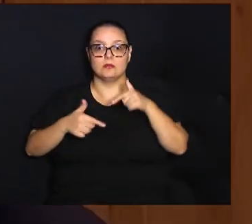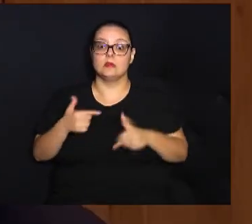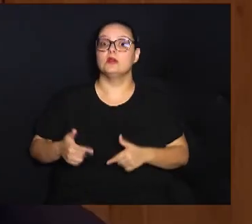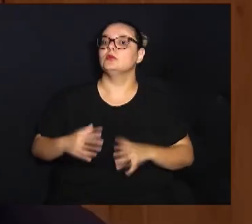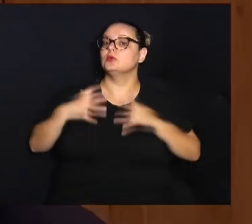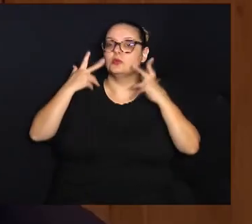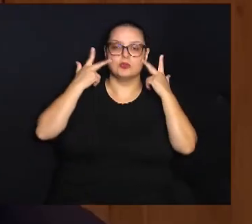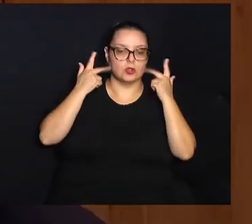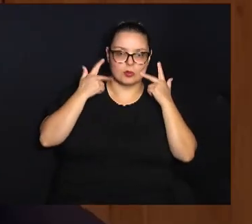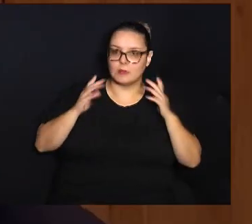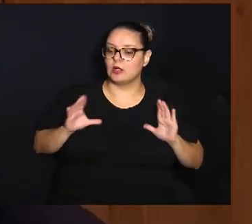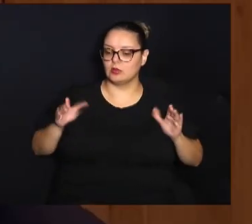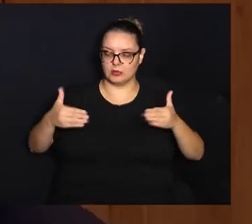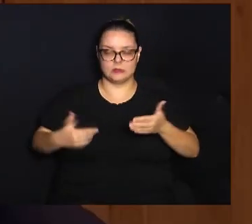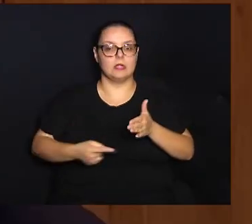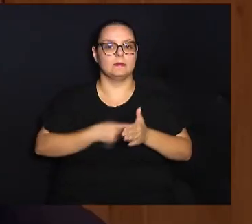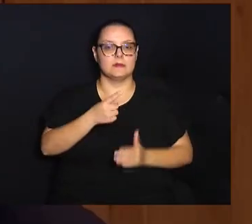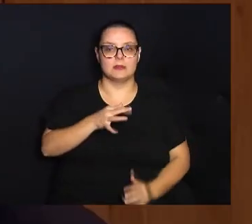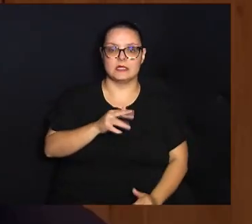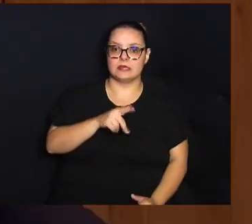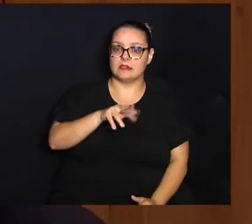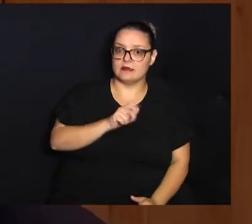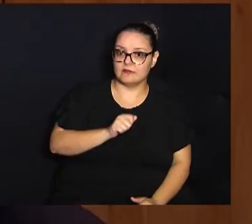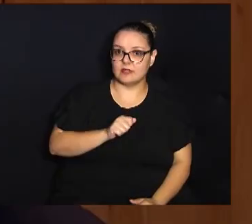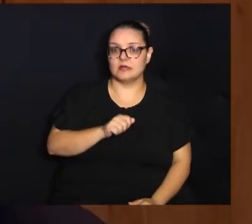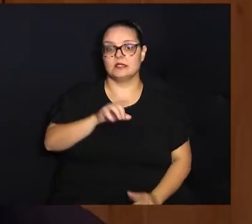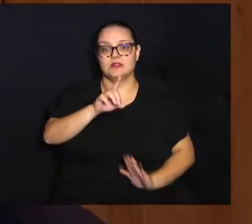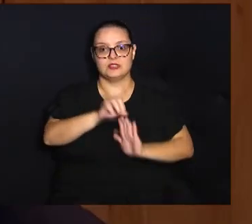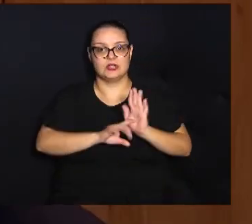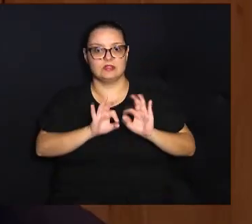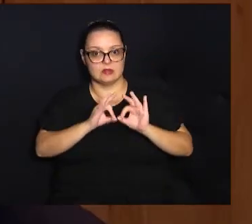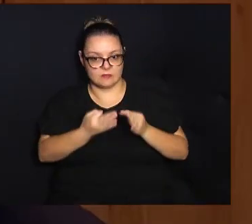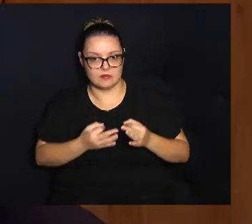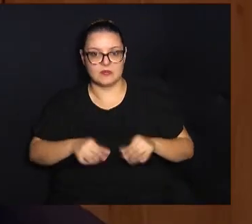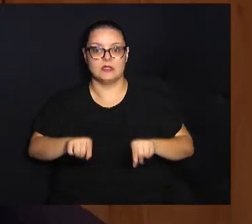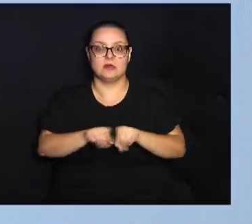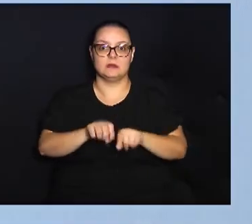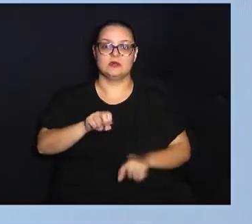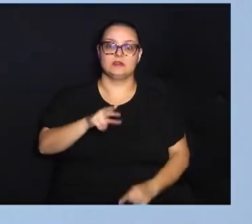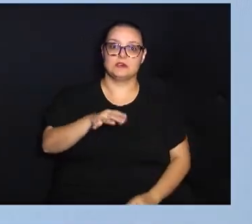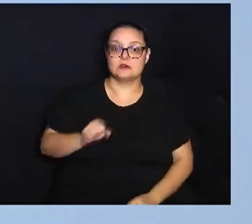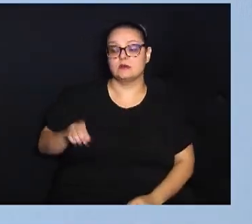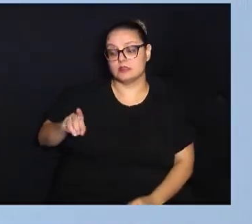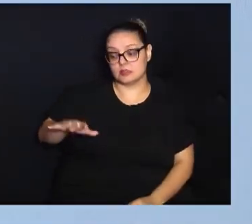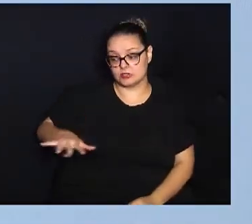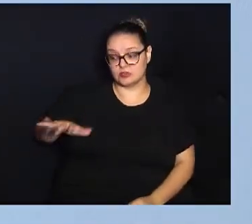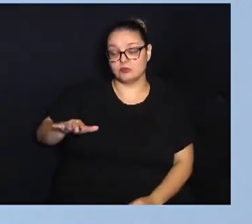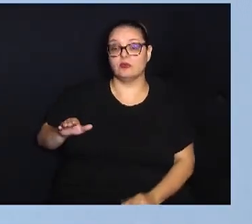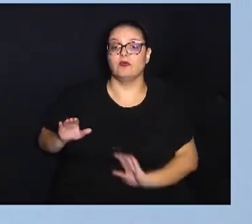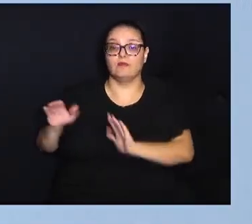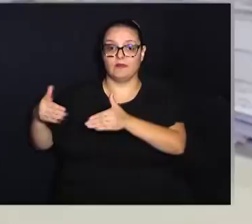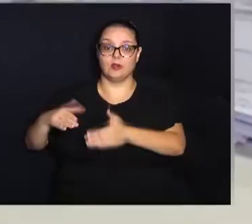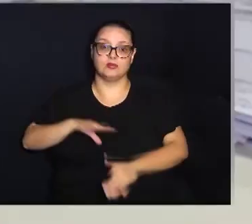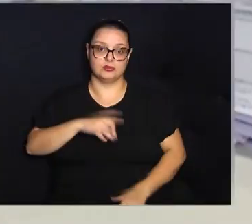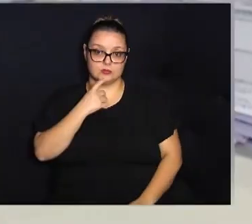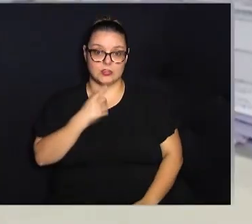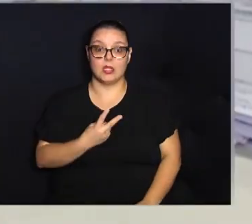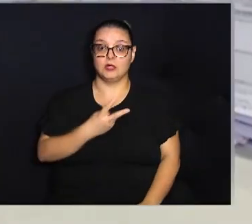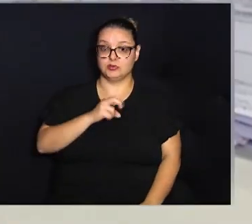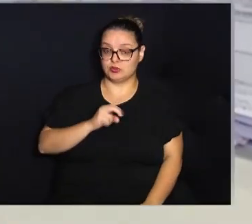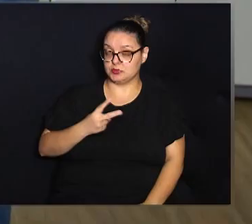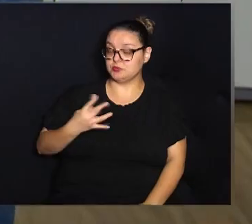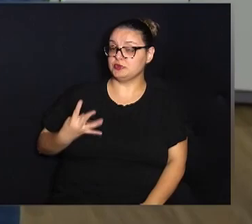etc., da primeira vara de família de sessões e também da diretoria do Fórum de Campinas. Nas eleições de 2024, a